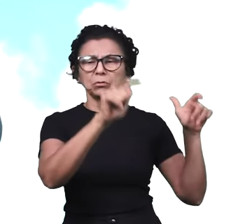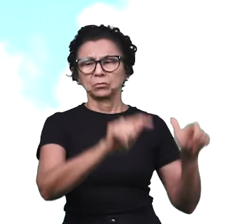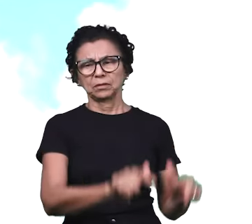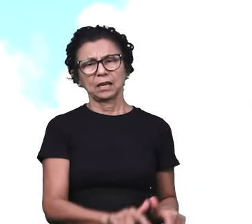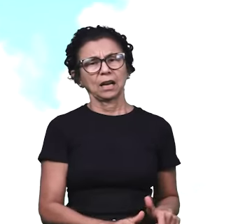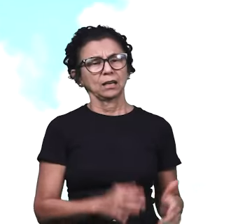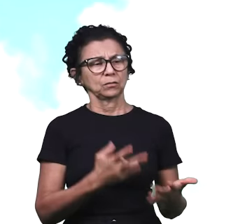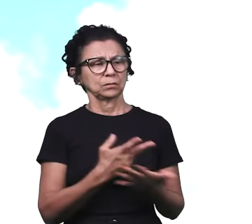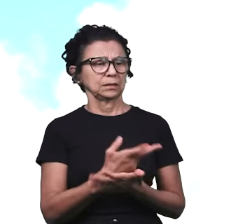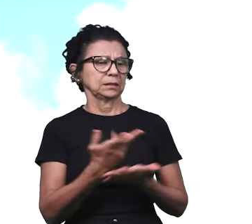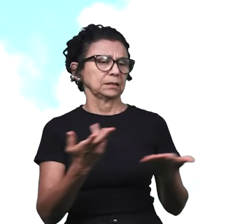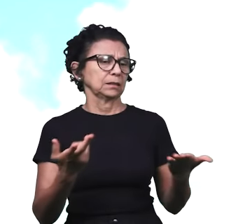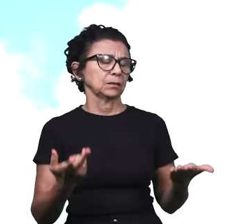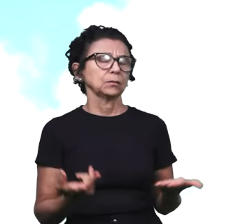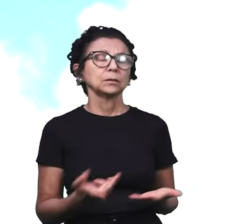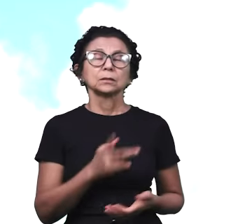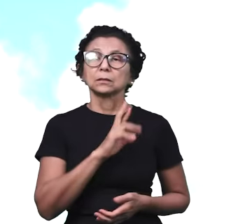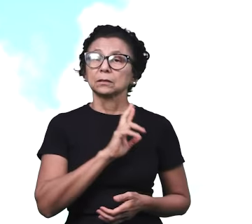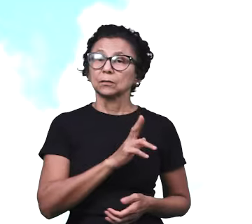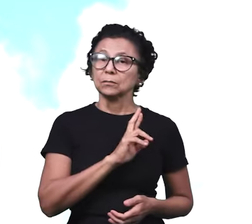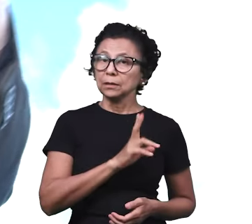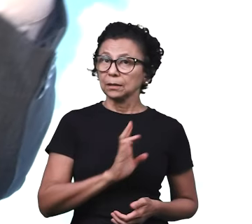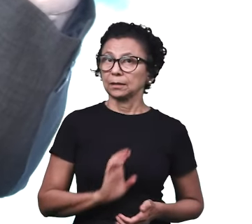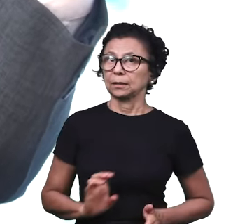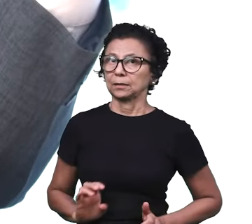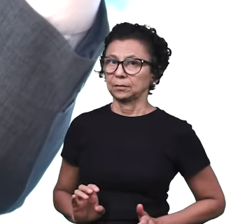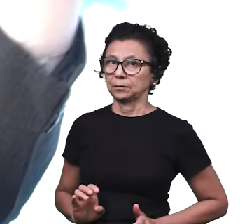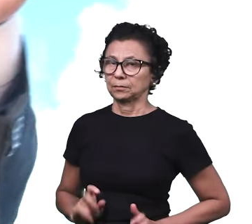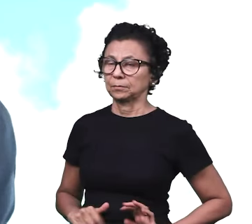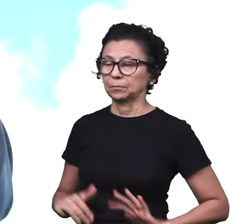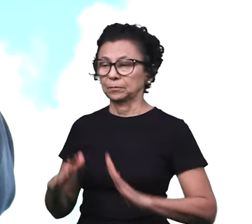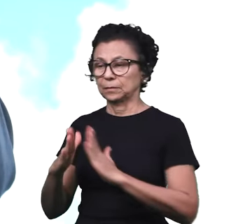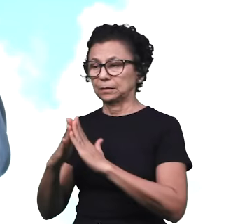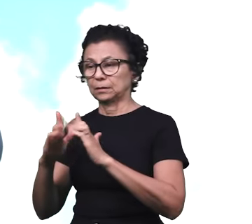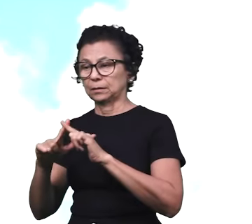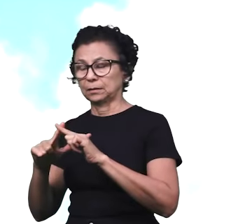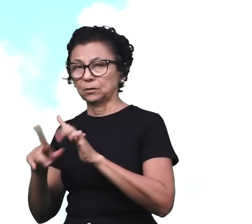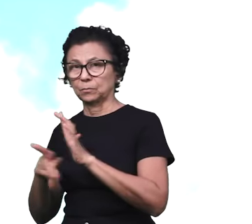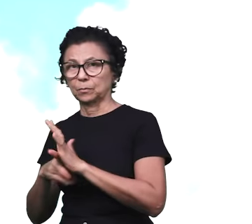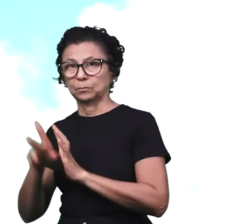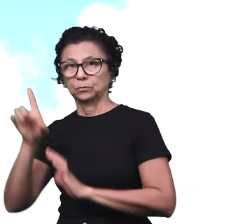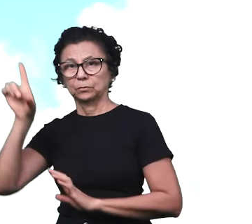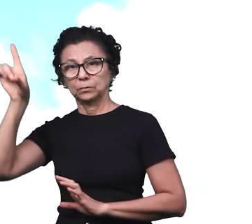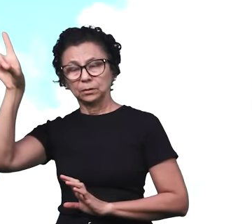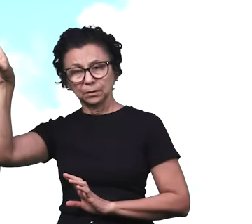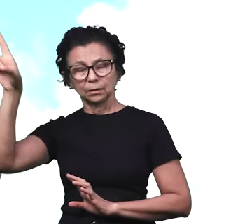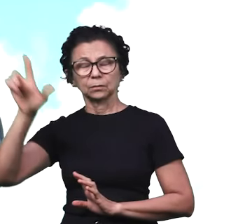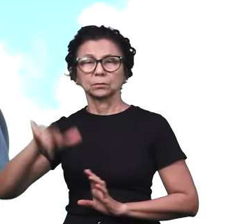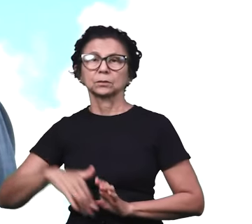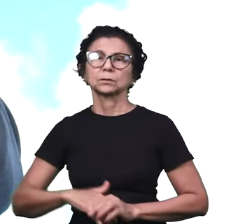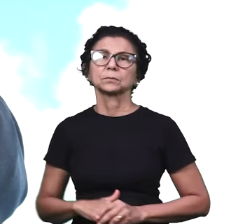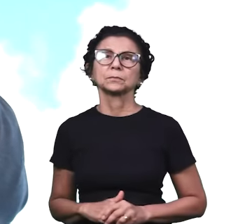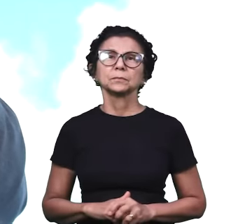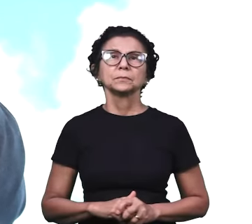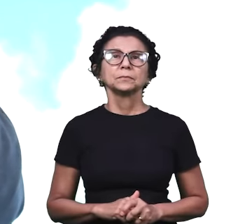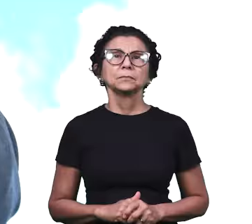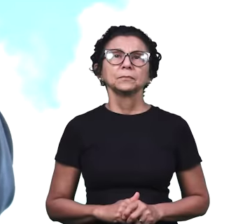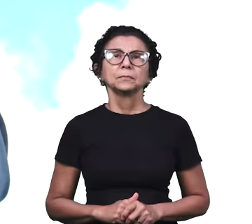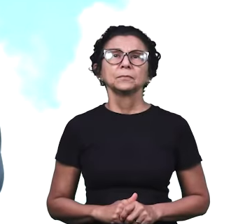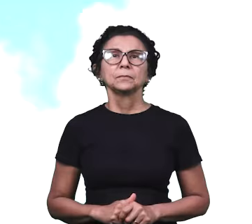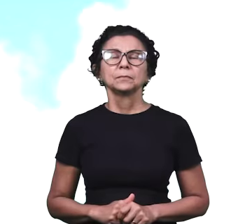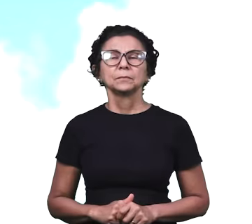igreja de Deus. A Bíblia chama igreja de Deus. Tem gente que diz que a igreja é dele. Mentira. Igreja de Deus. A igreja de